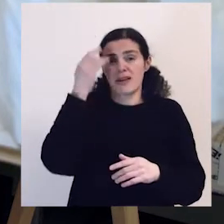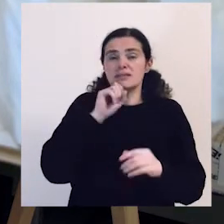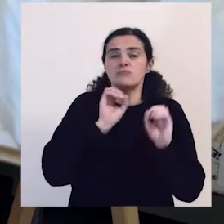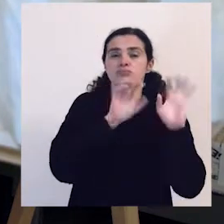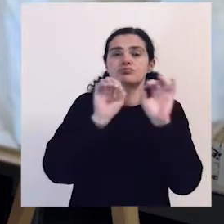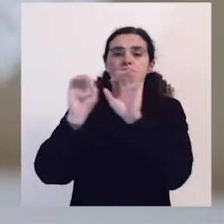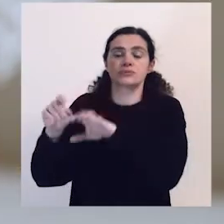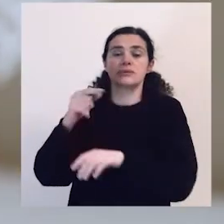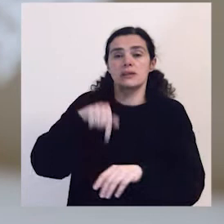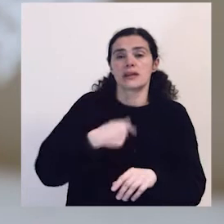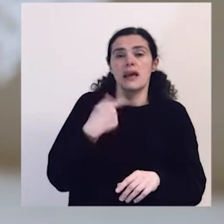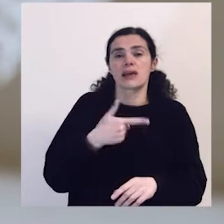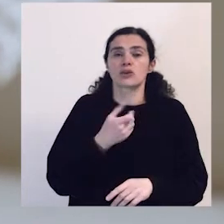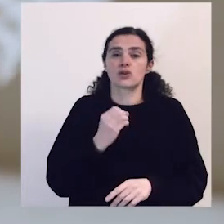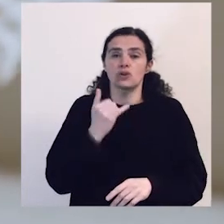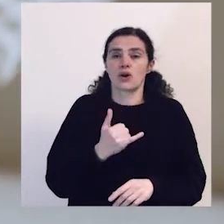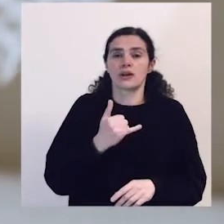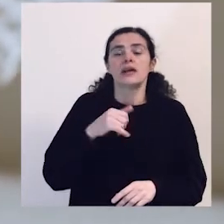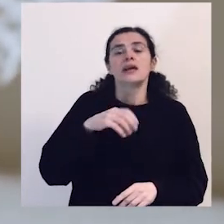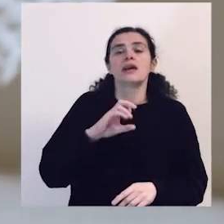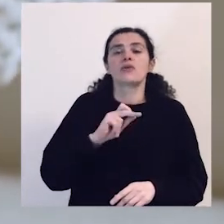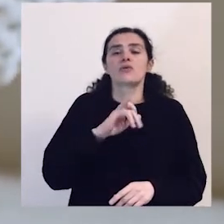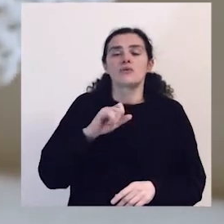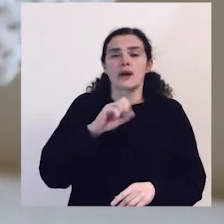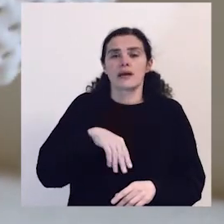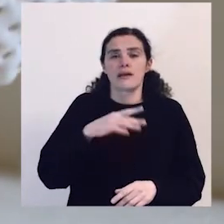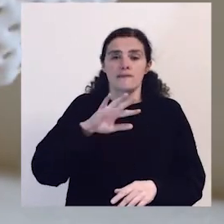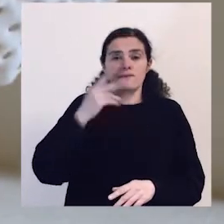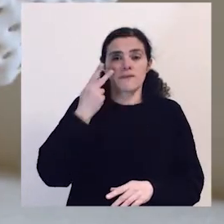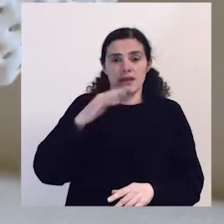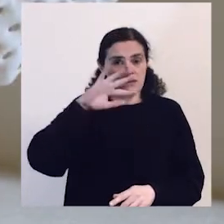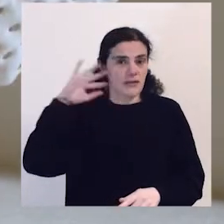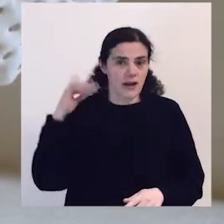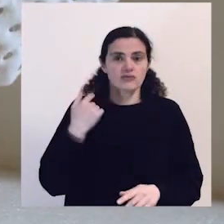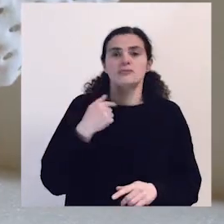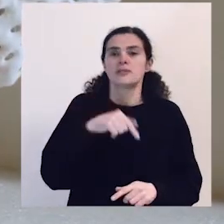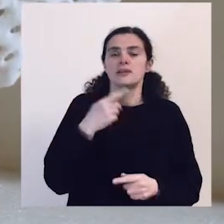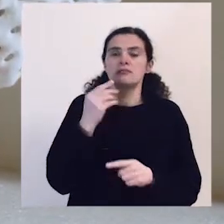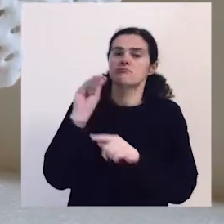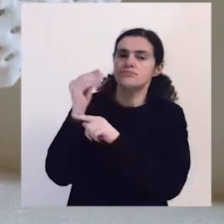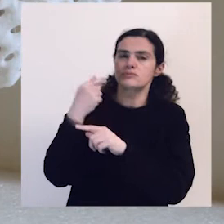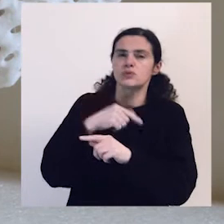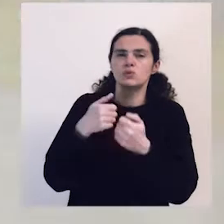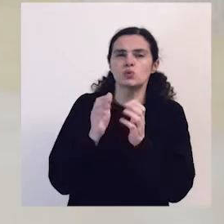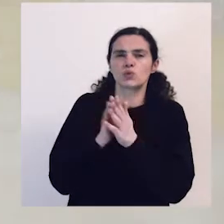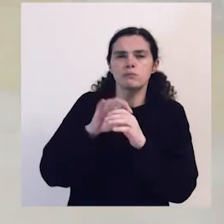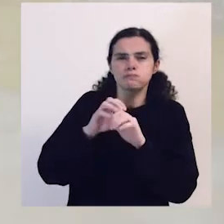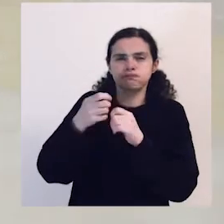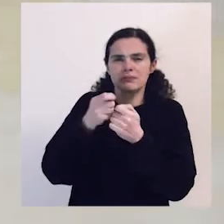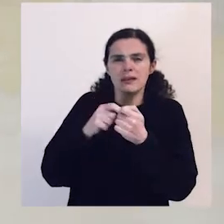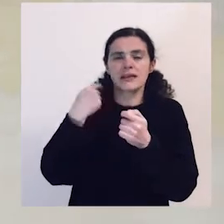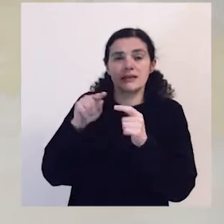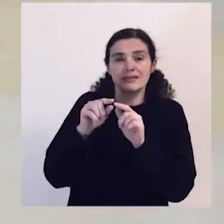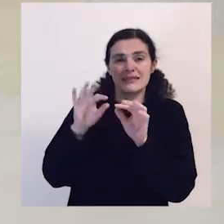facilidade de armazenamento. Neste caso temos uma obra de Tony Craig, da série Wildlife, Vida Selvagem. É uma obra que é toda em cerâmica e